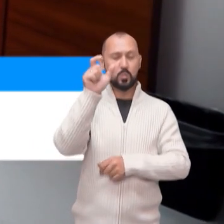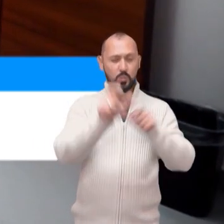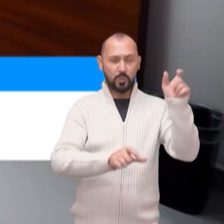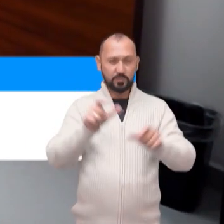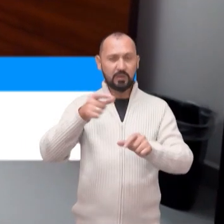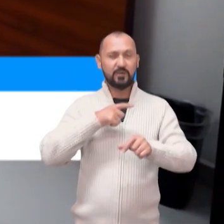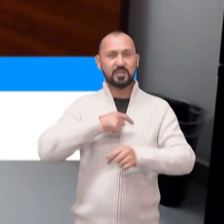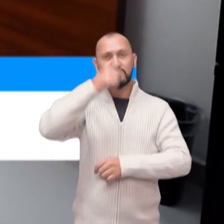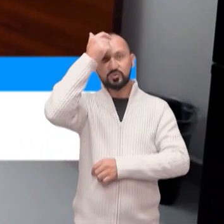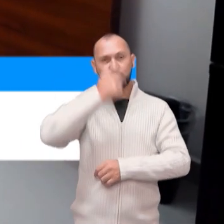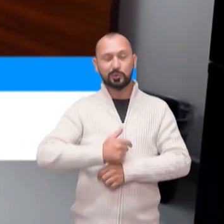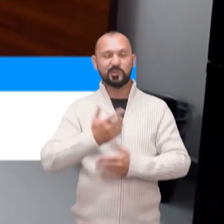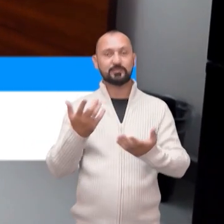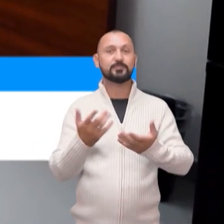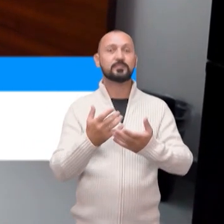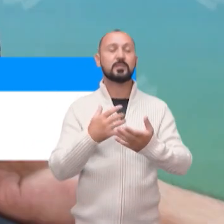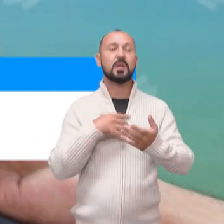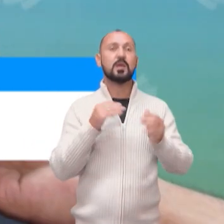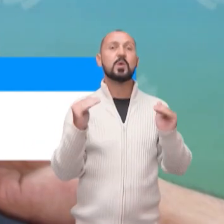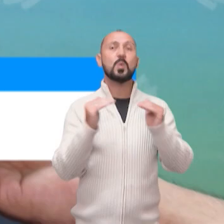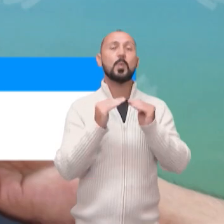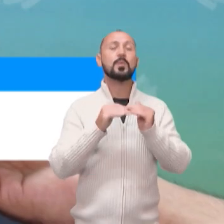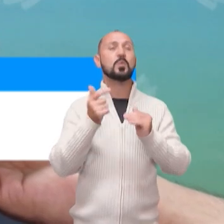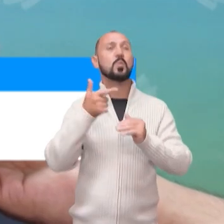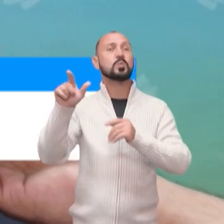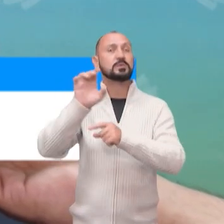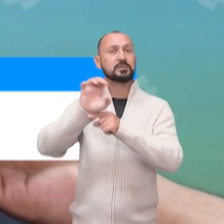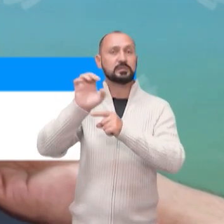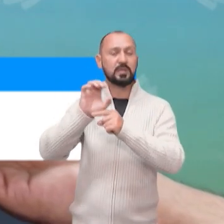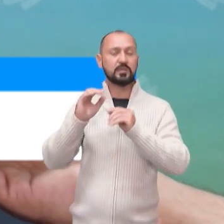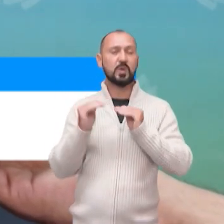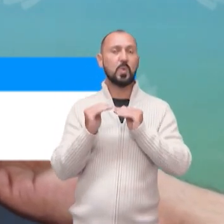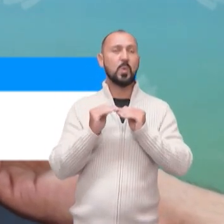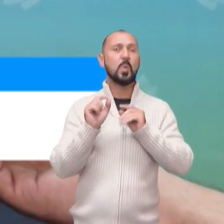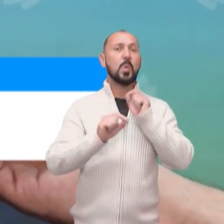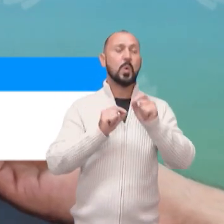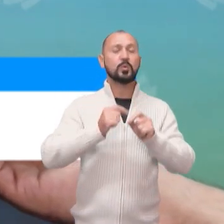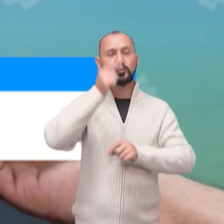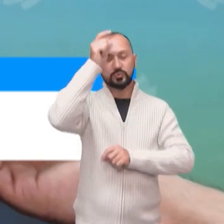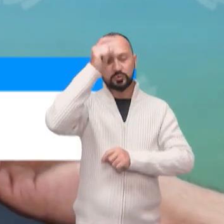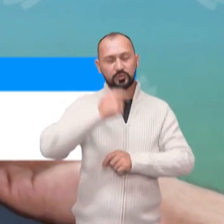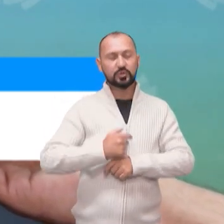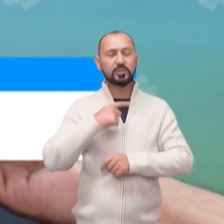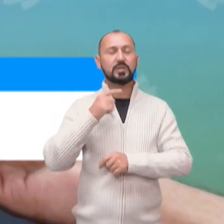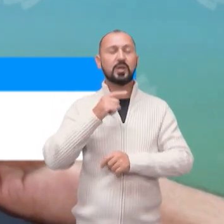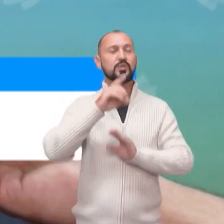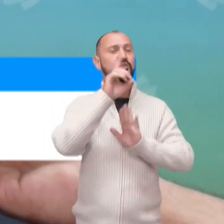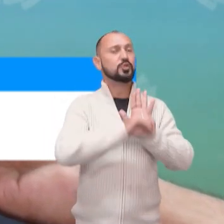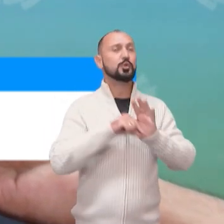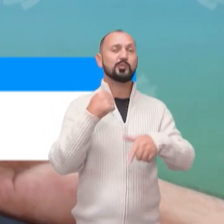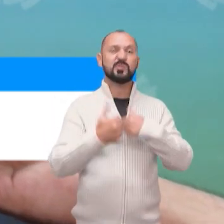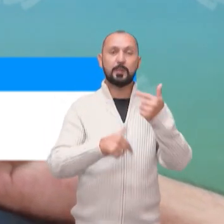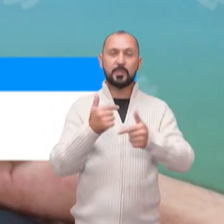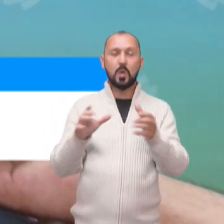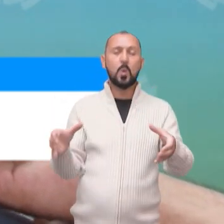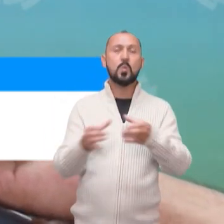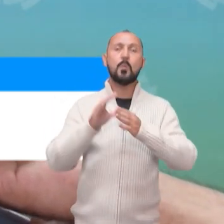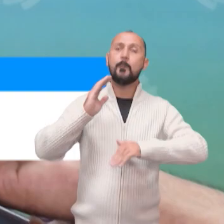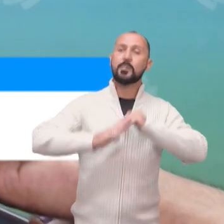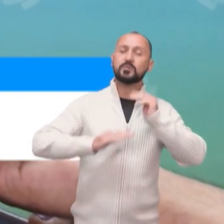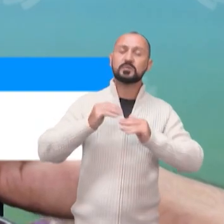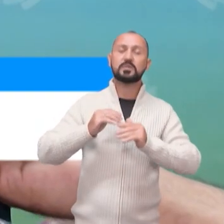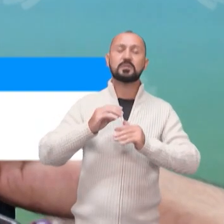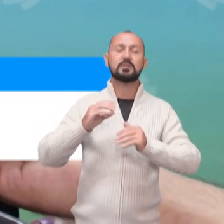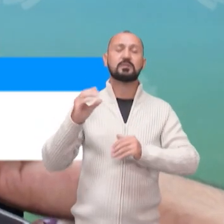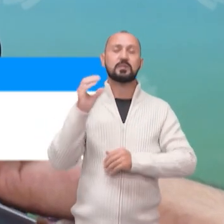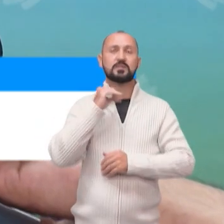mil profissionais da saúde. É um projeto que se alinha a outros estados e confere, então, mais dignidade e direitos